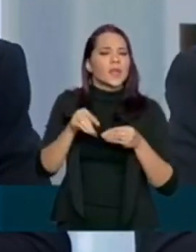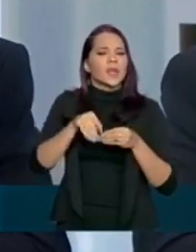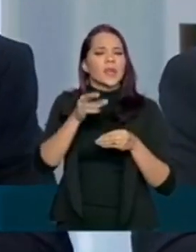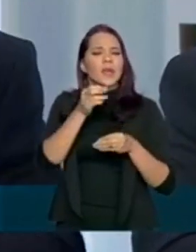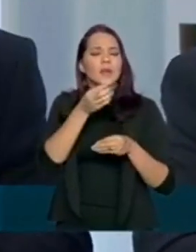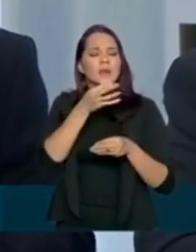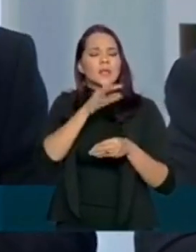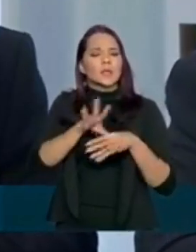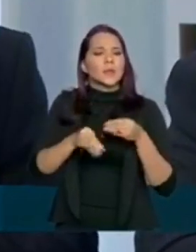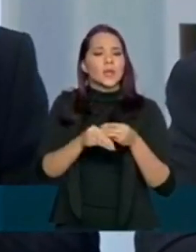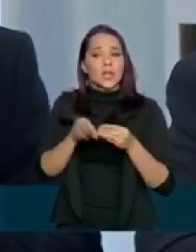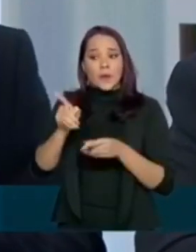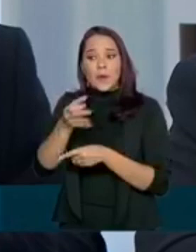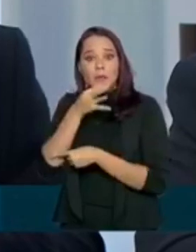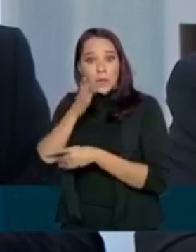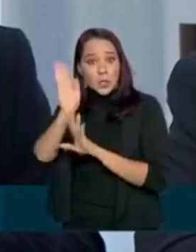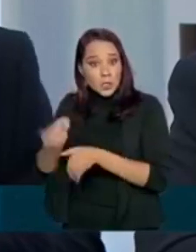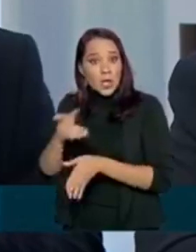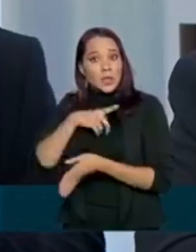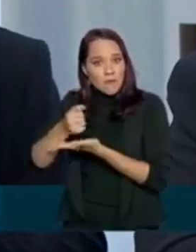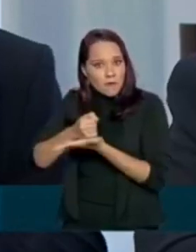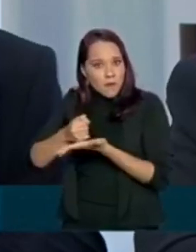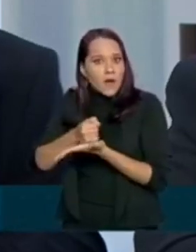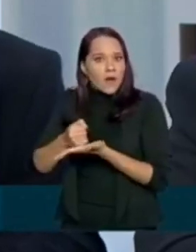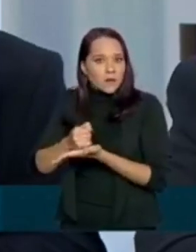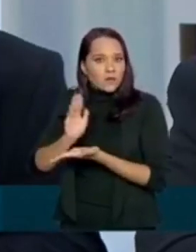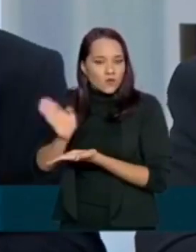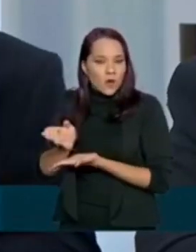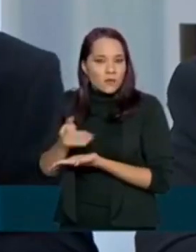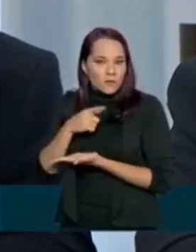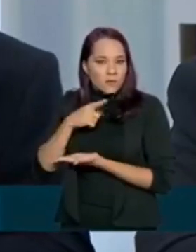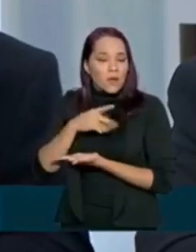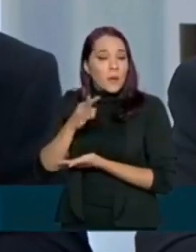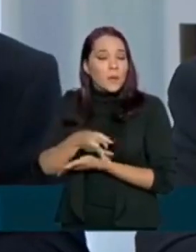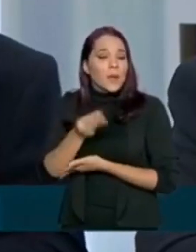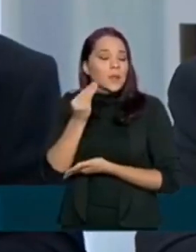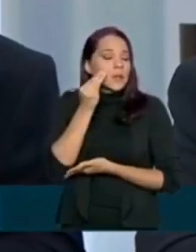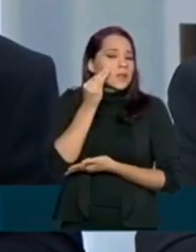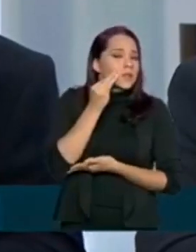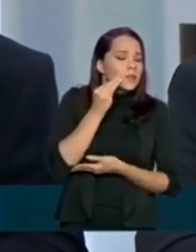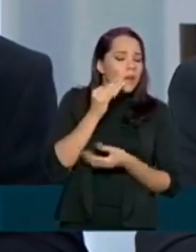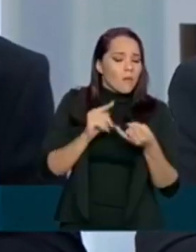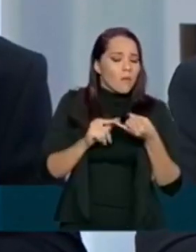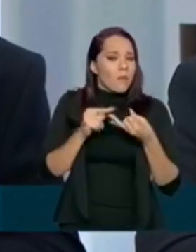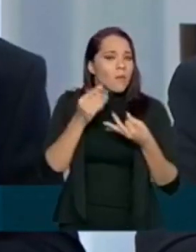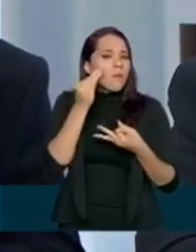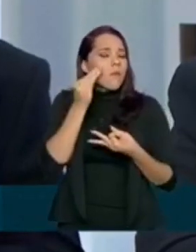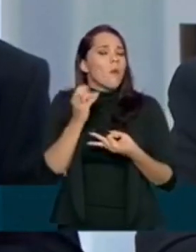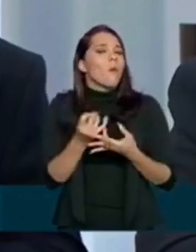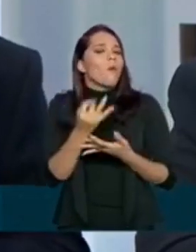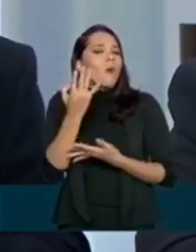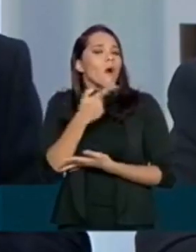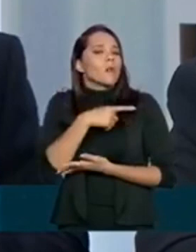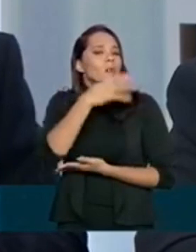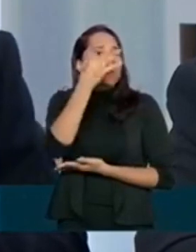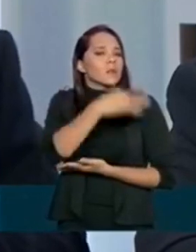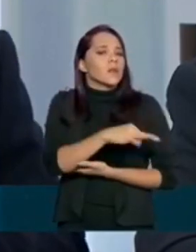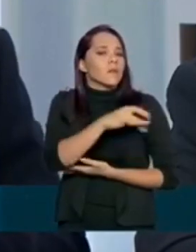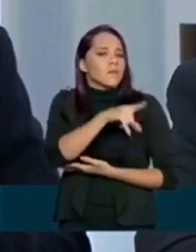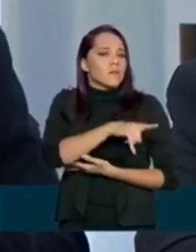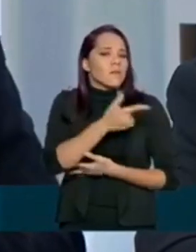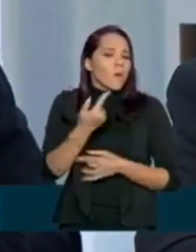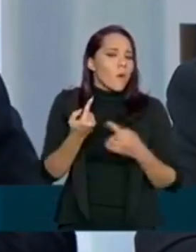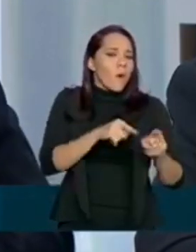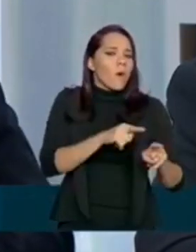do medicamento é usar medicamento que já existem na farmácia na para testar quais deles poderiam ser efetivos no combate ao